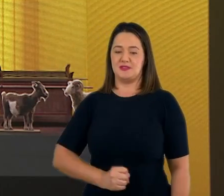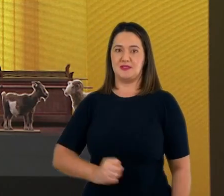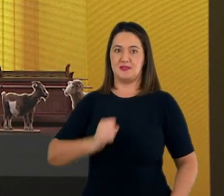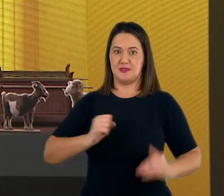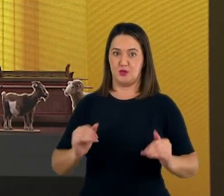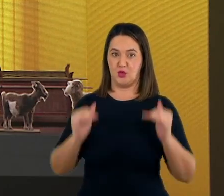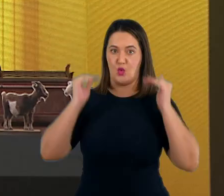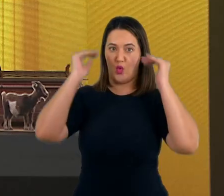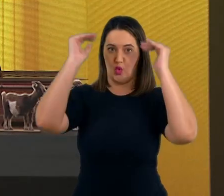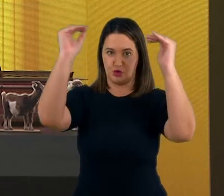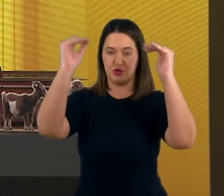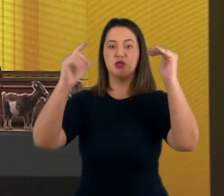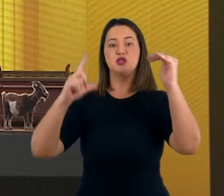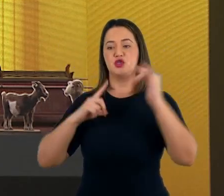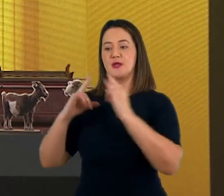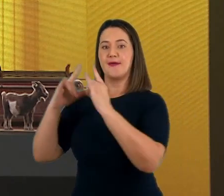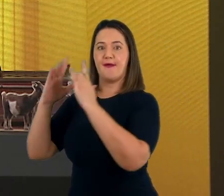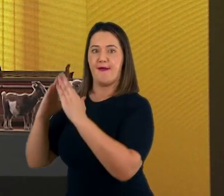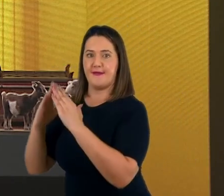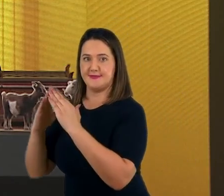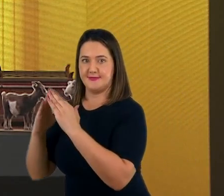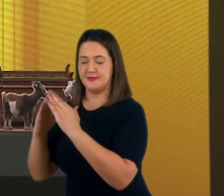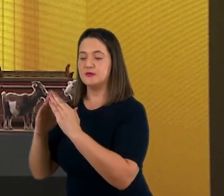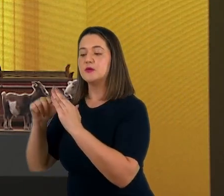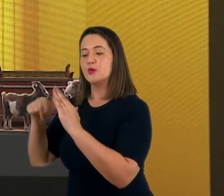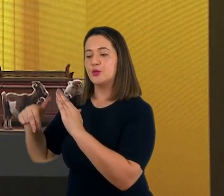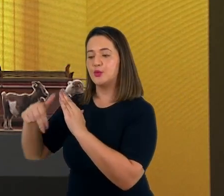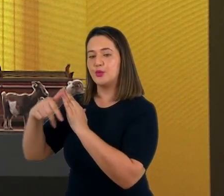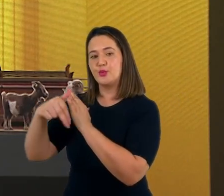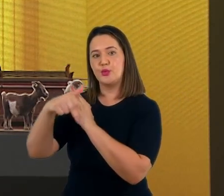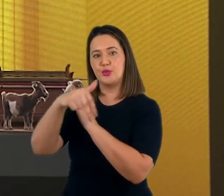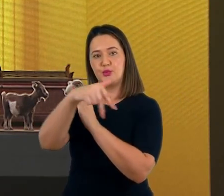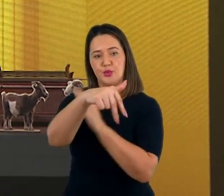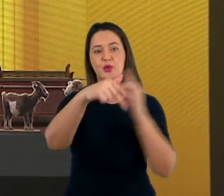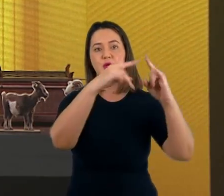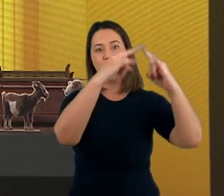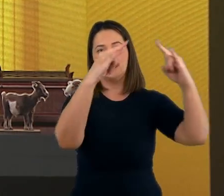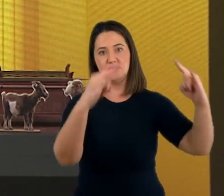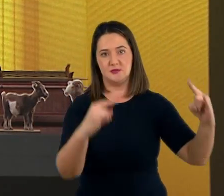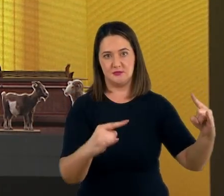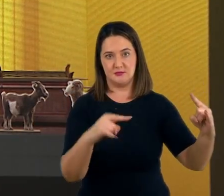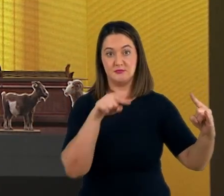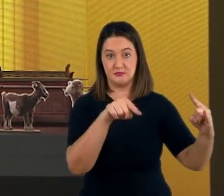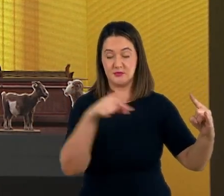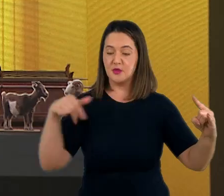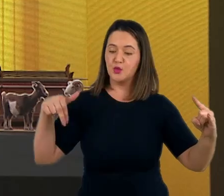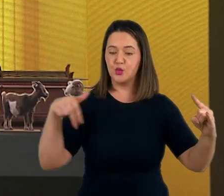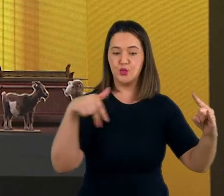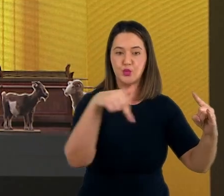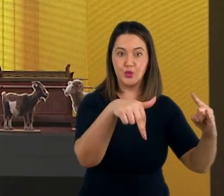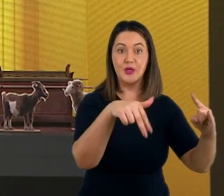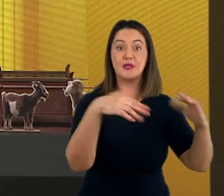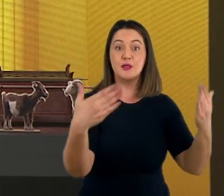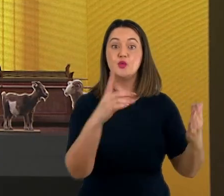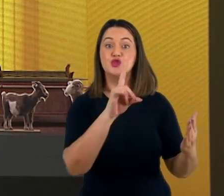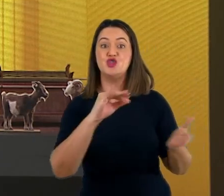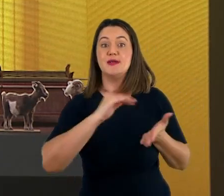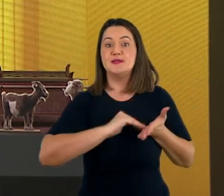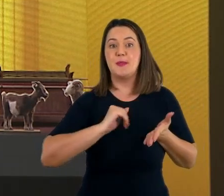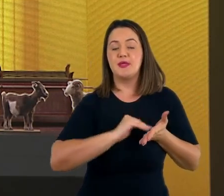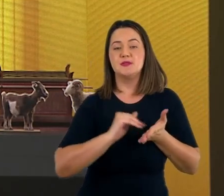sumo sacerdote já se deslocava de sua própria casa para o tabernáculo. Então, no dia da expiação,